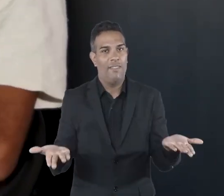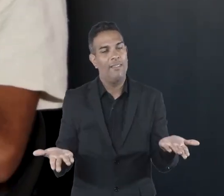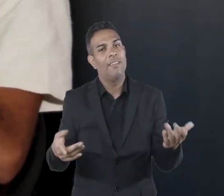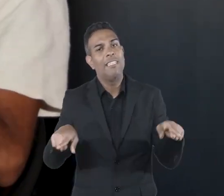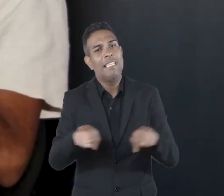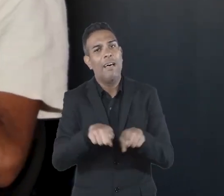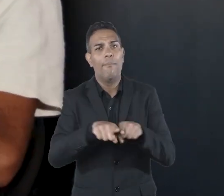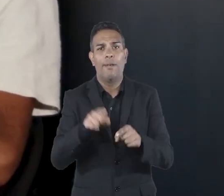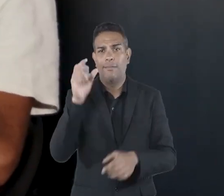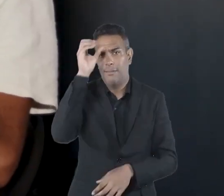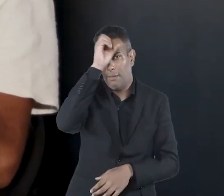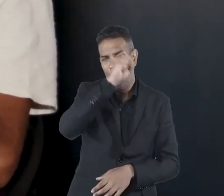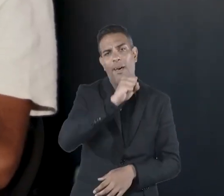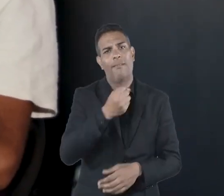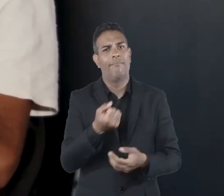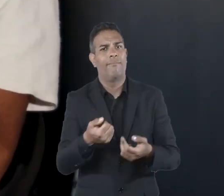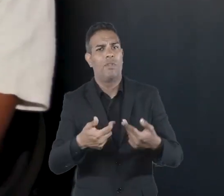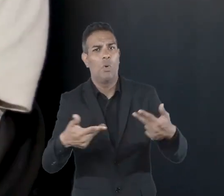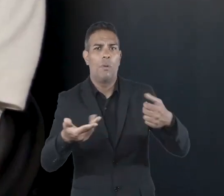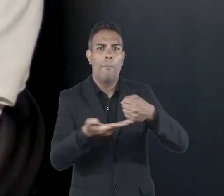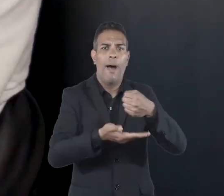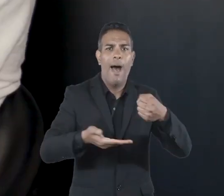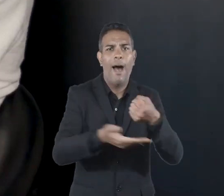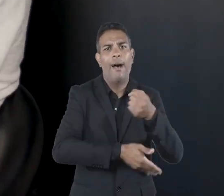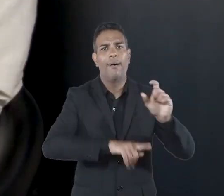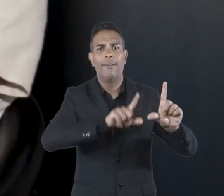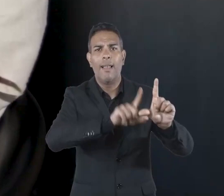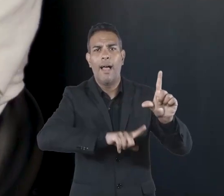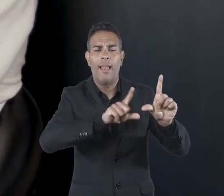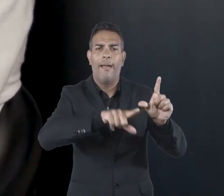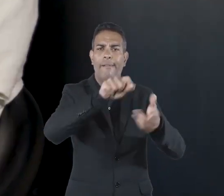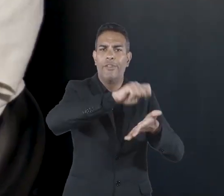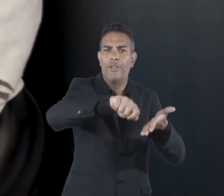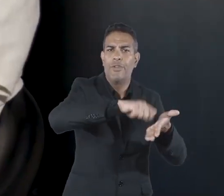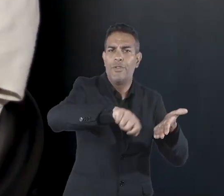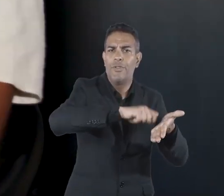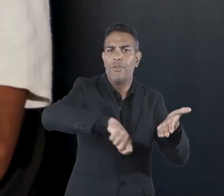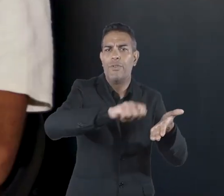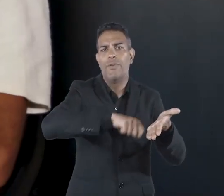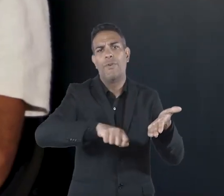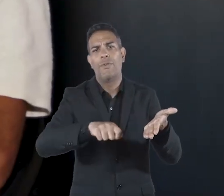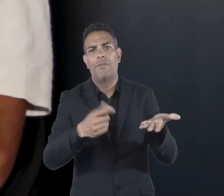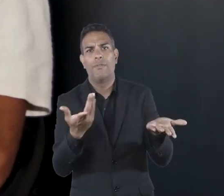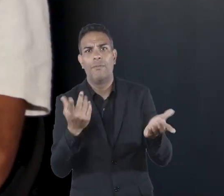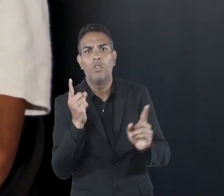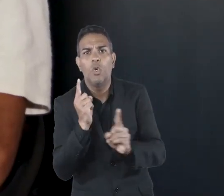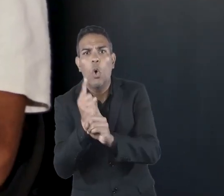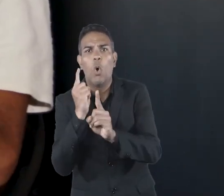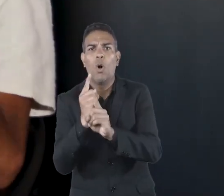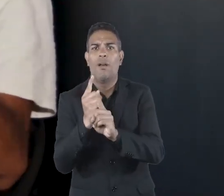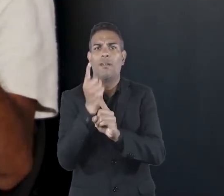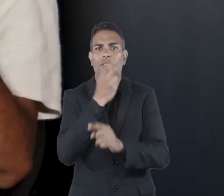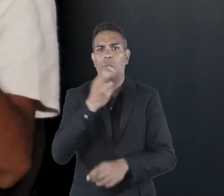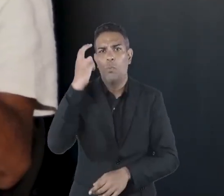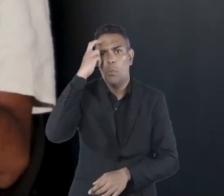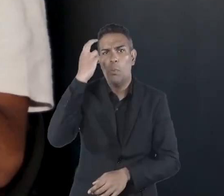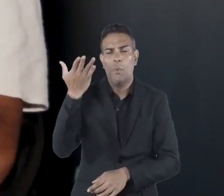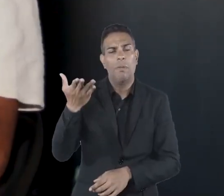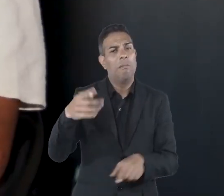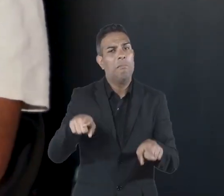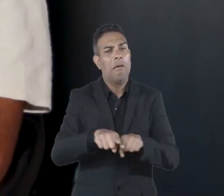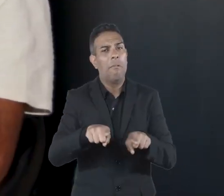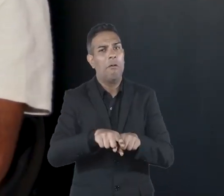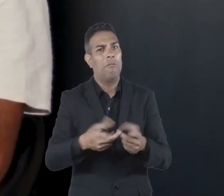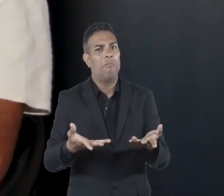menos, esse é o diferenciado da língua. Além de você aprender as coisas básicas, as letras, ler, escrever, que é um prazer, você pode esbarrar